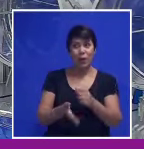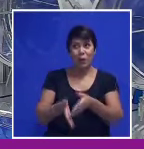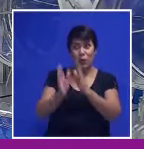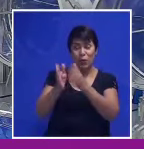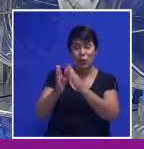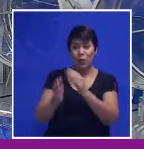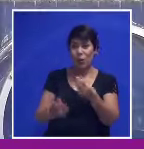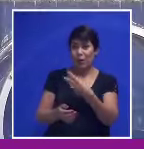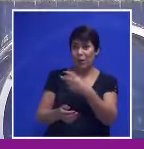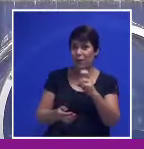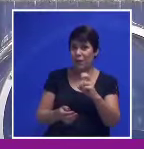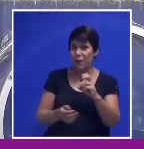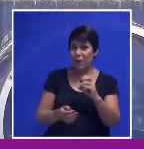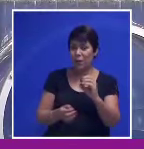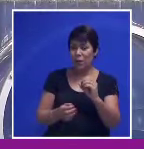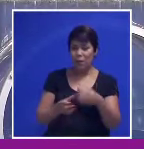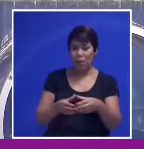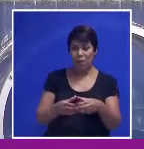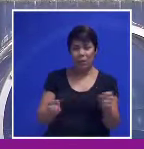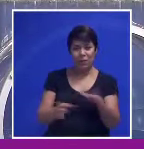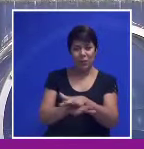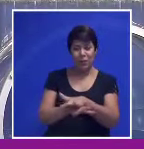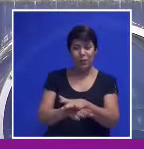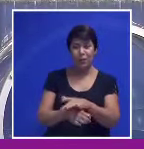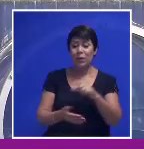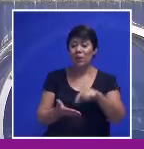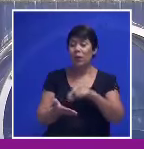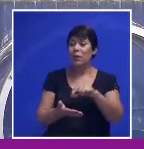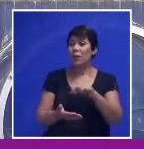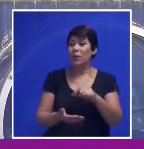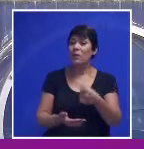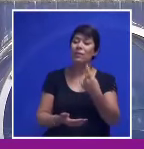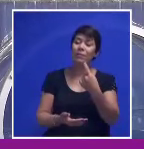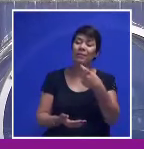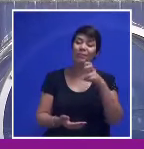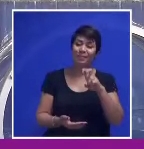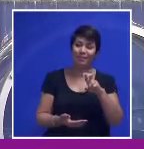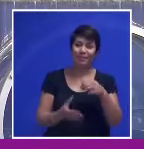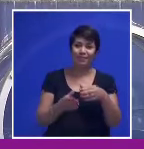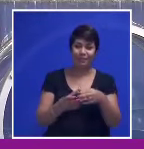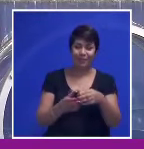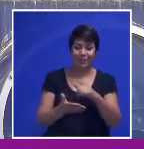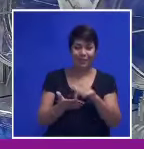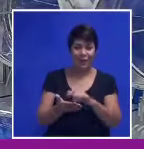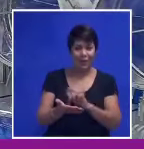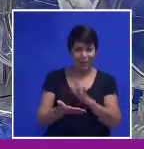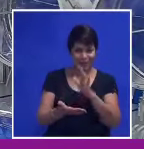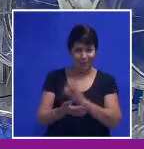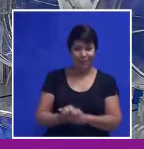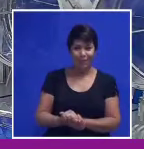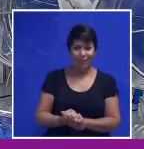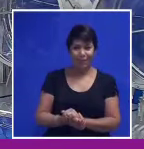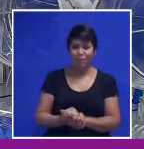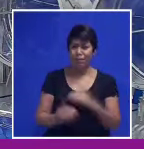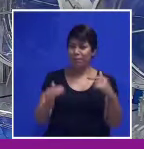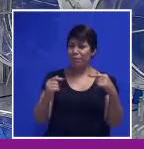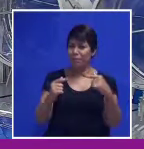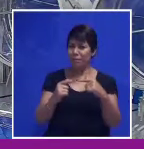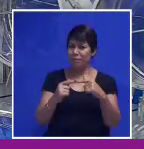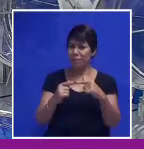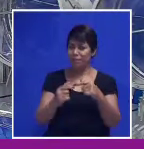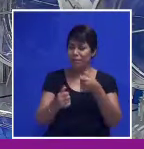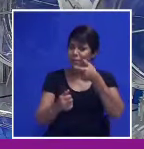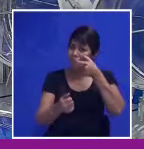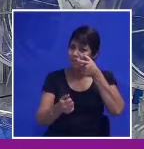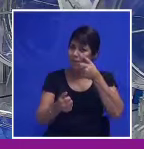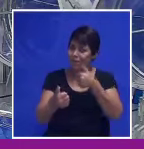suporte carregado com 25 bolas. E deste Globo sortearemos então as 15 dezenas da Loto Fácil. E para conferir de